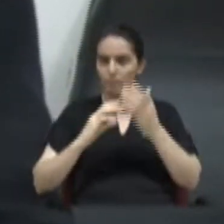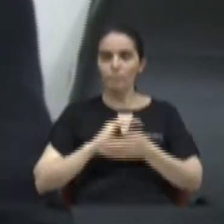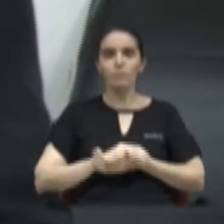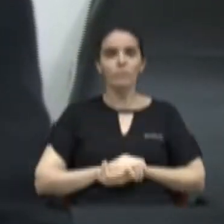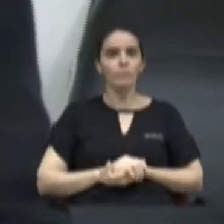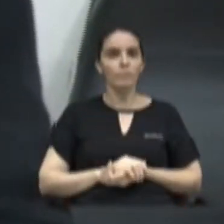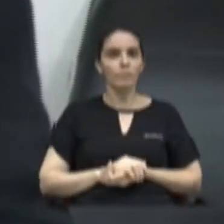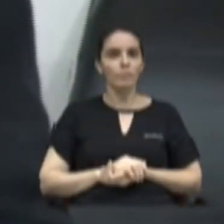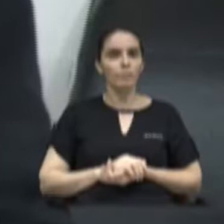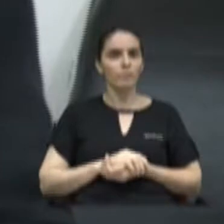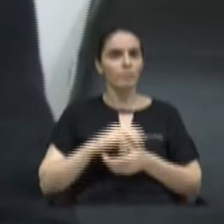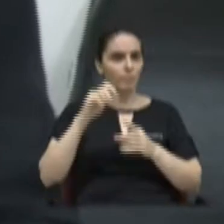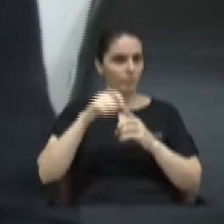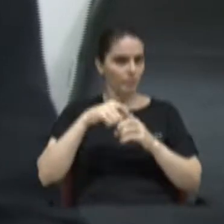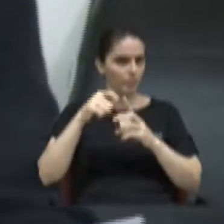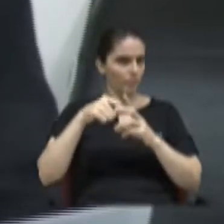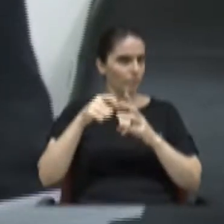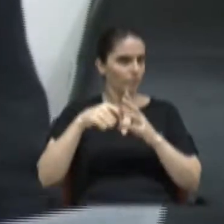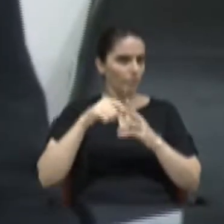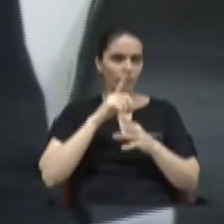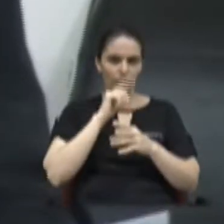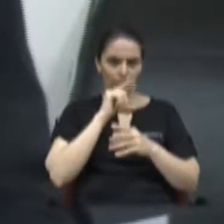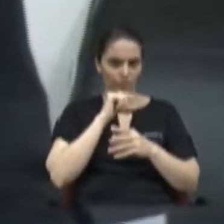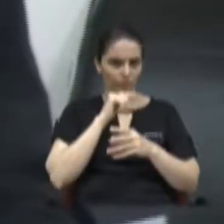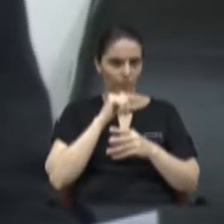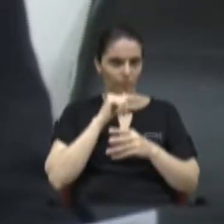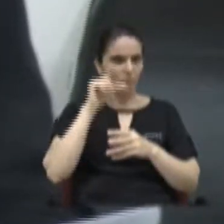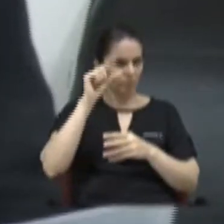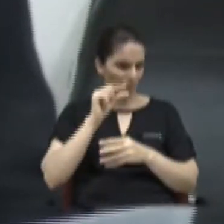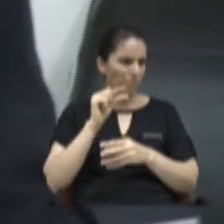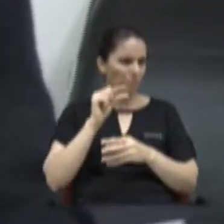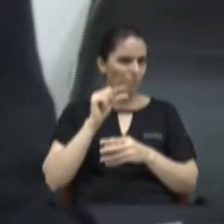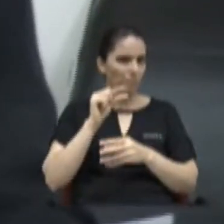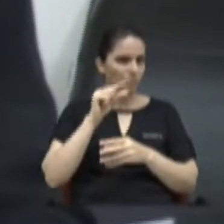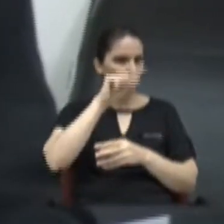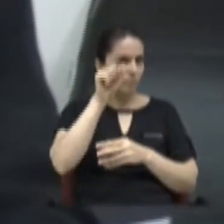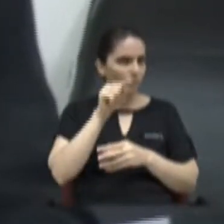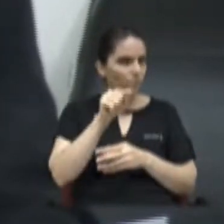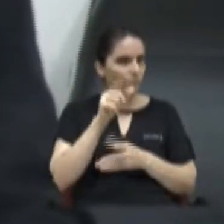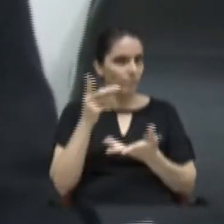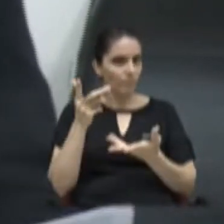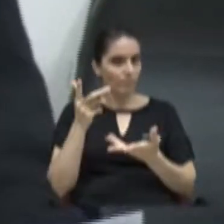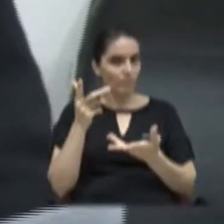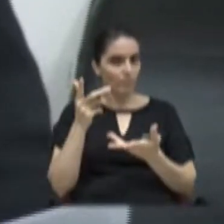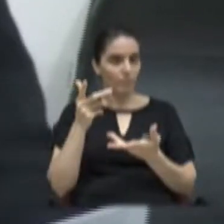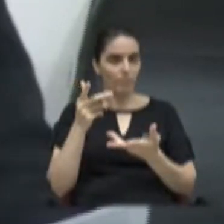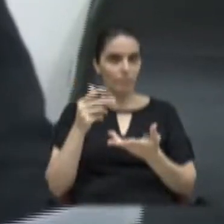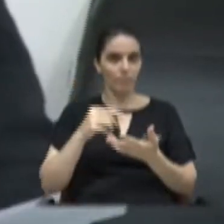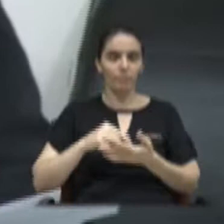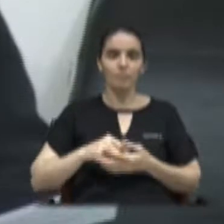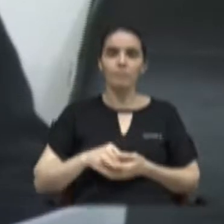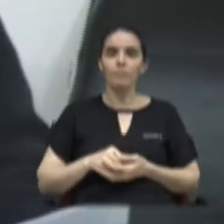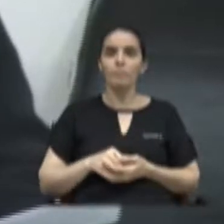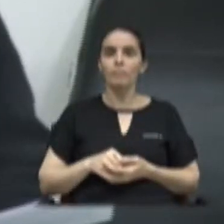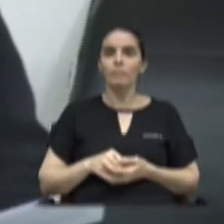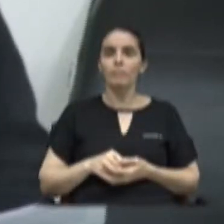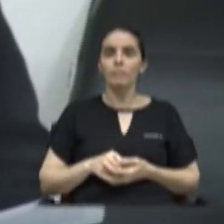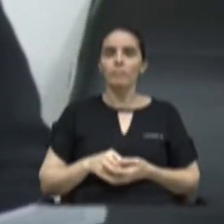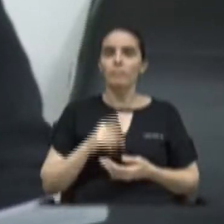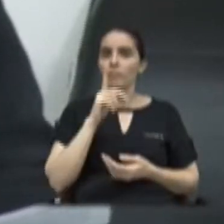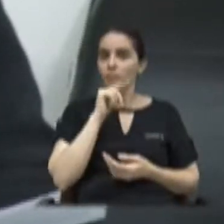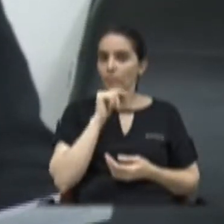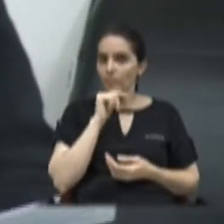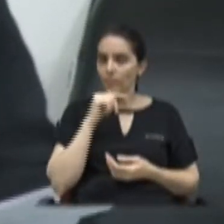tarifa módica? É uma tarifa baixa? Para quem teve a sua água